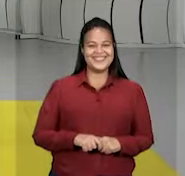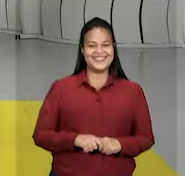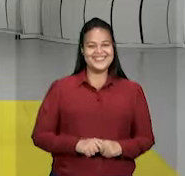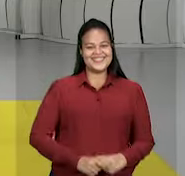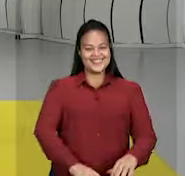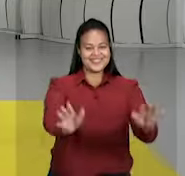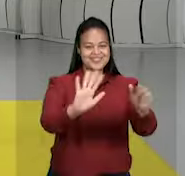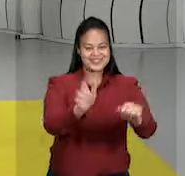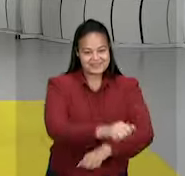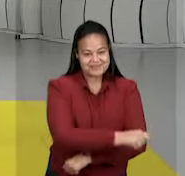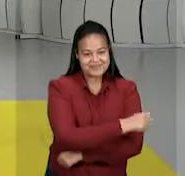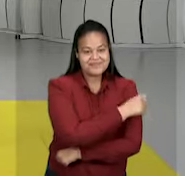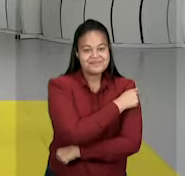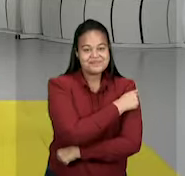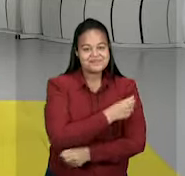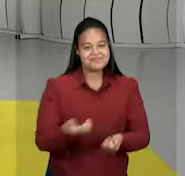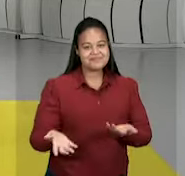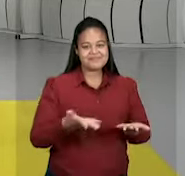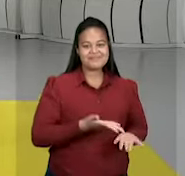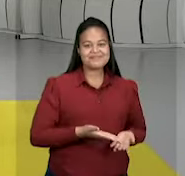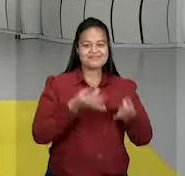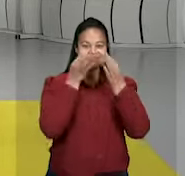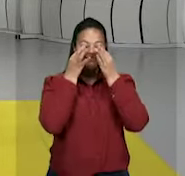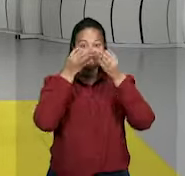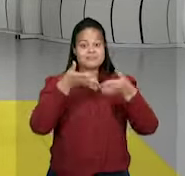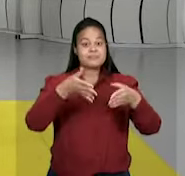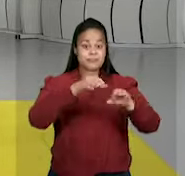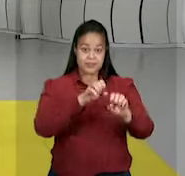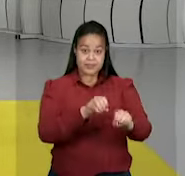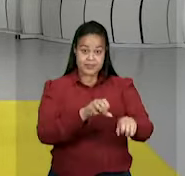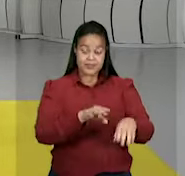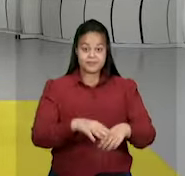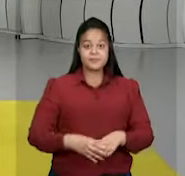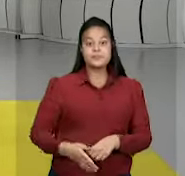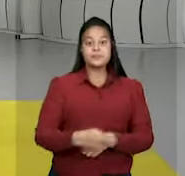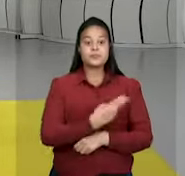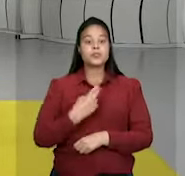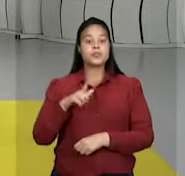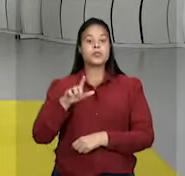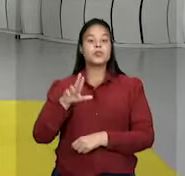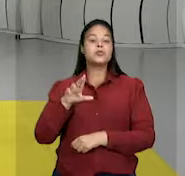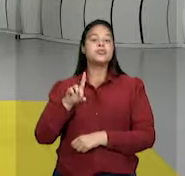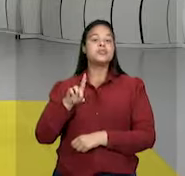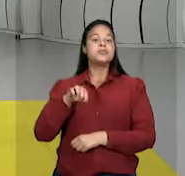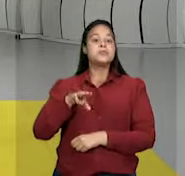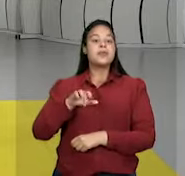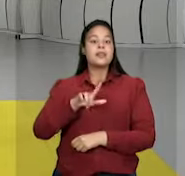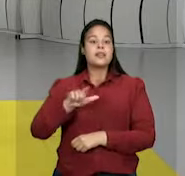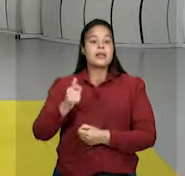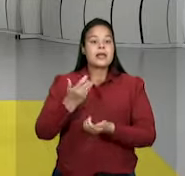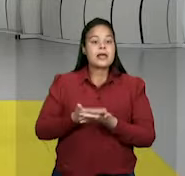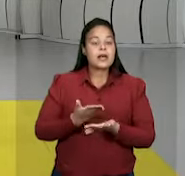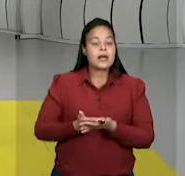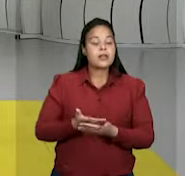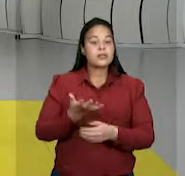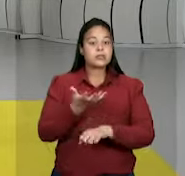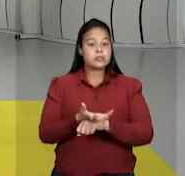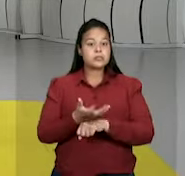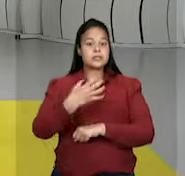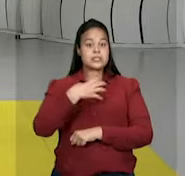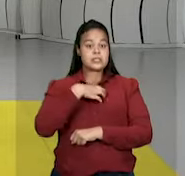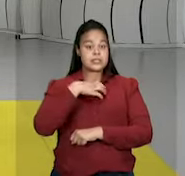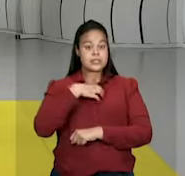Olá aluno, seja bem-vindo ao Se Liga na Educação. Meu nome é Ludmilla Lima, essa é uma aula de ciências